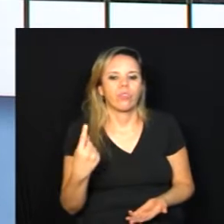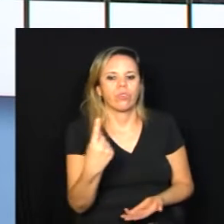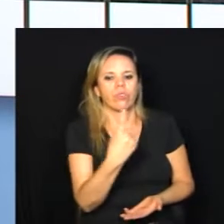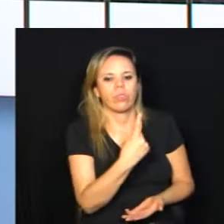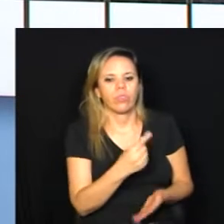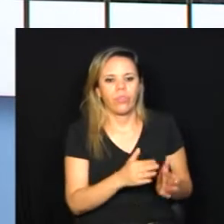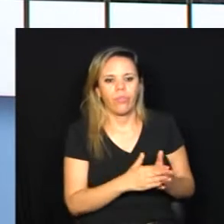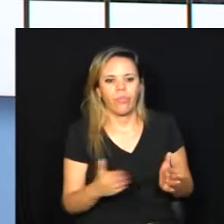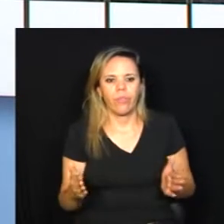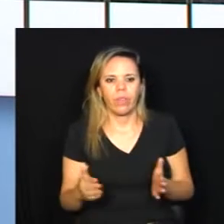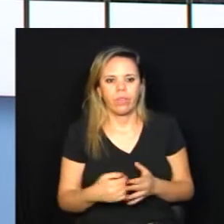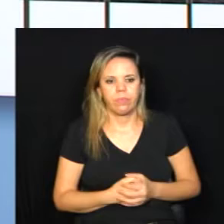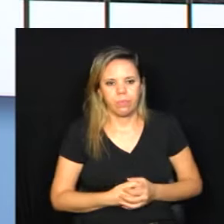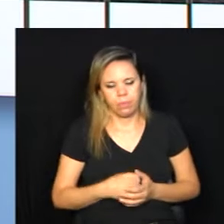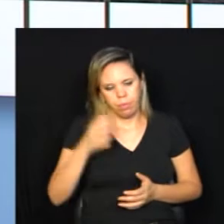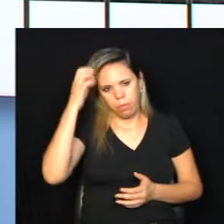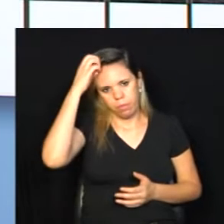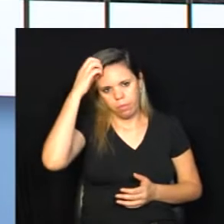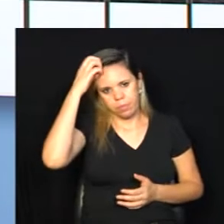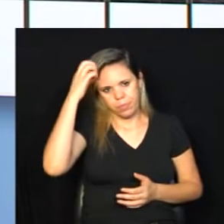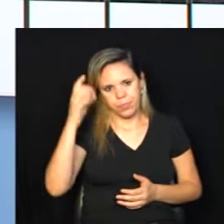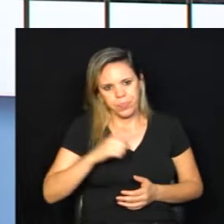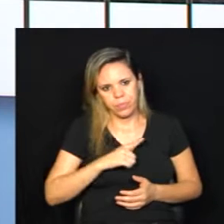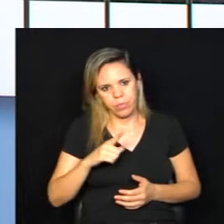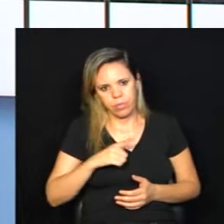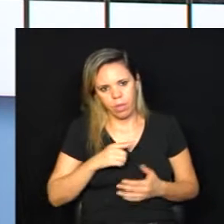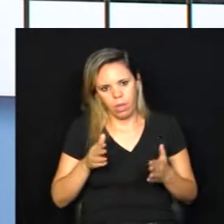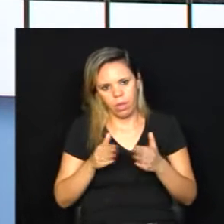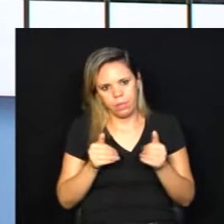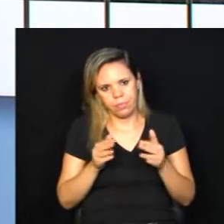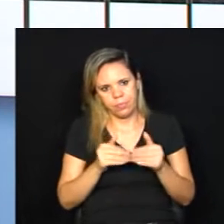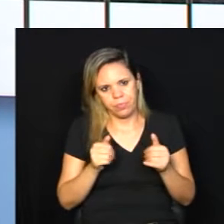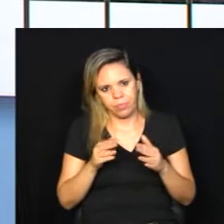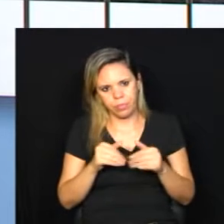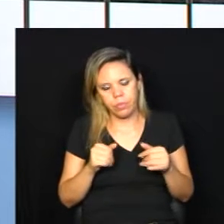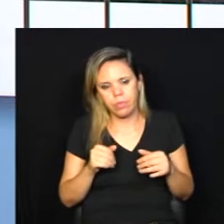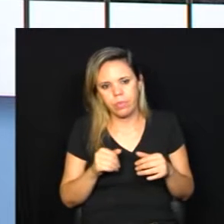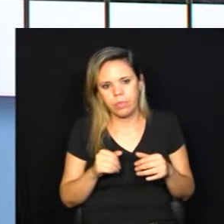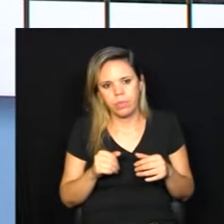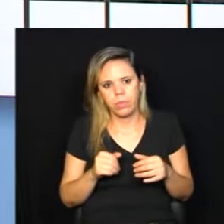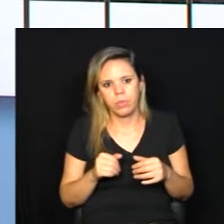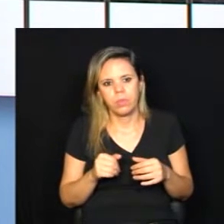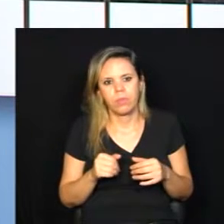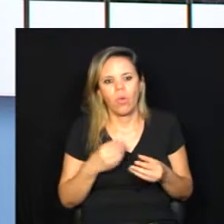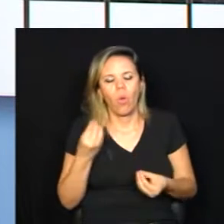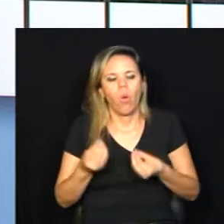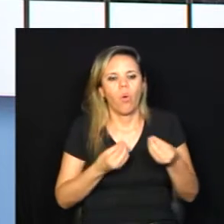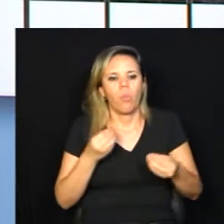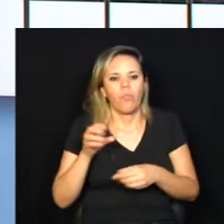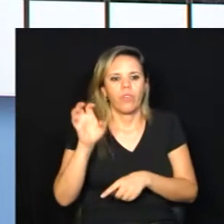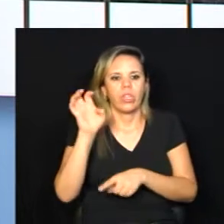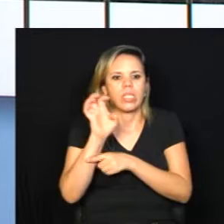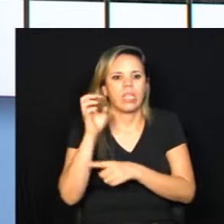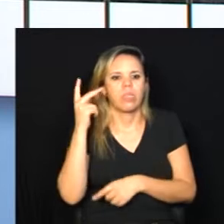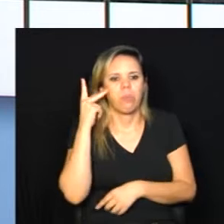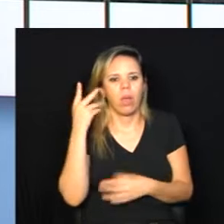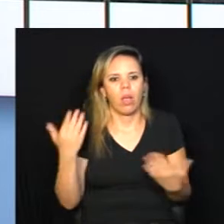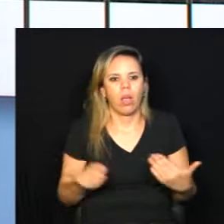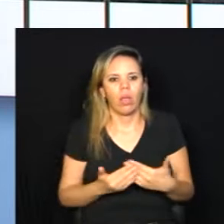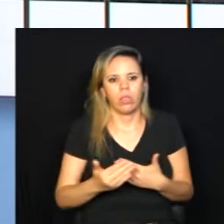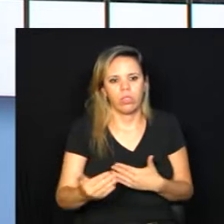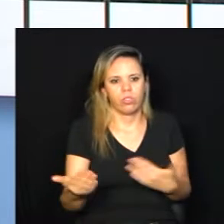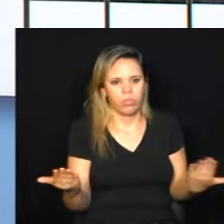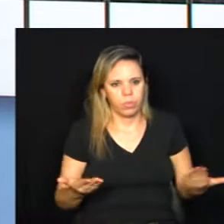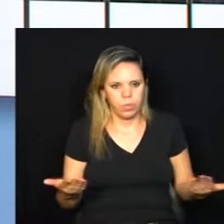dessas fases. Olha só, Gabriel, a gente tem aí, eu vou pedir para soltar o mapa de como fica o estado de São Paulo a partir